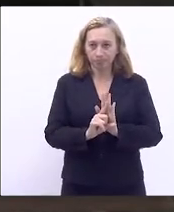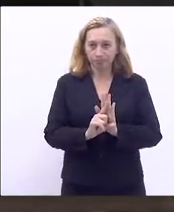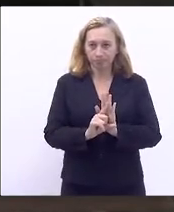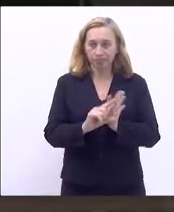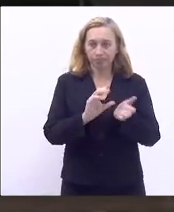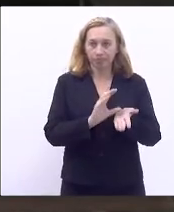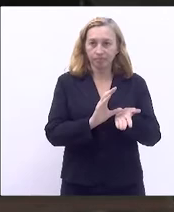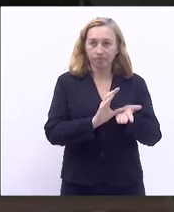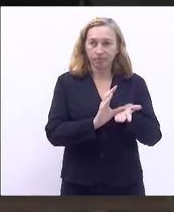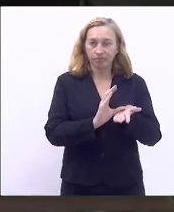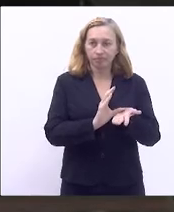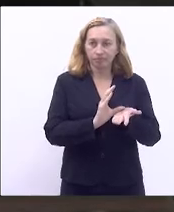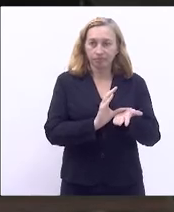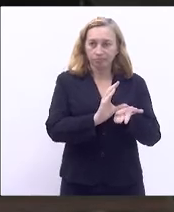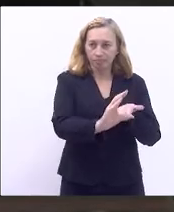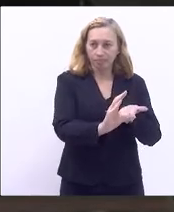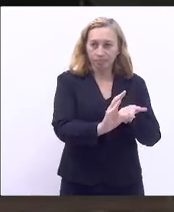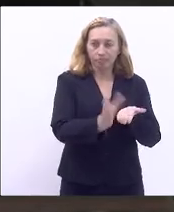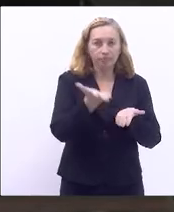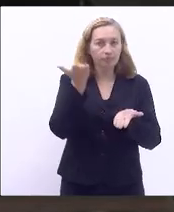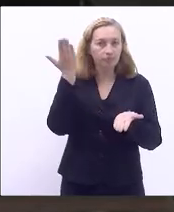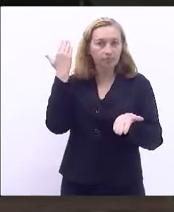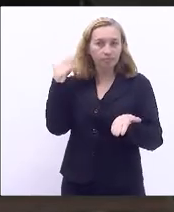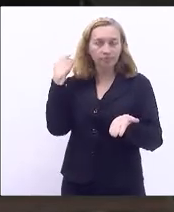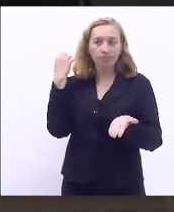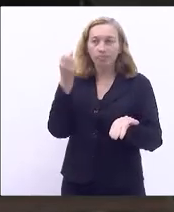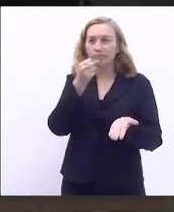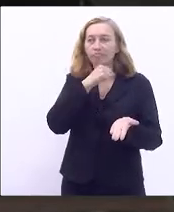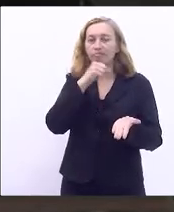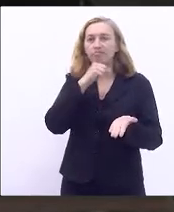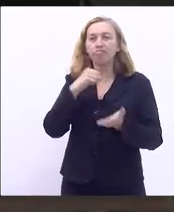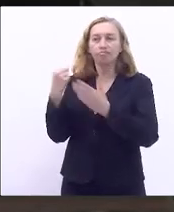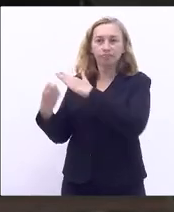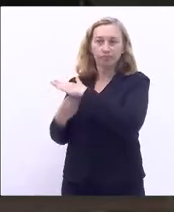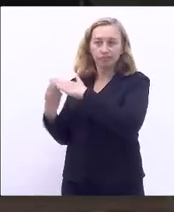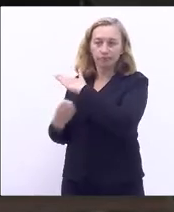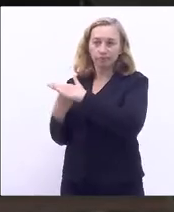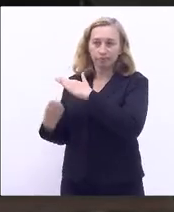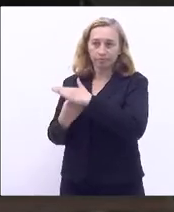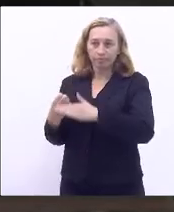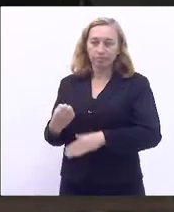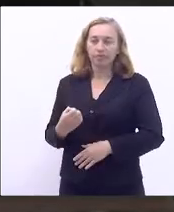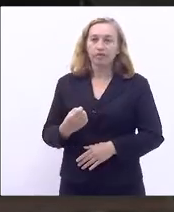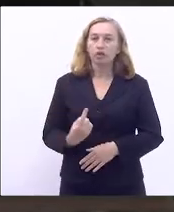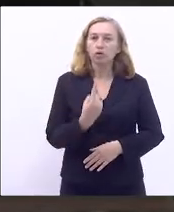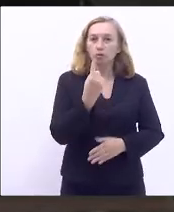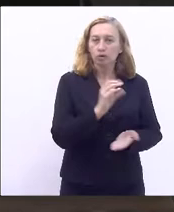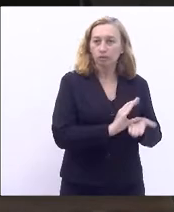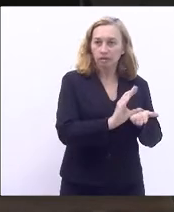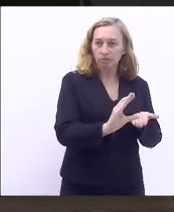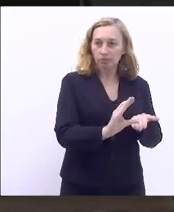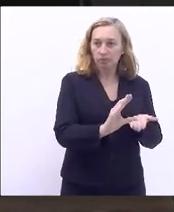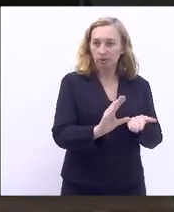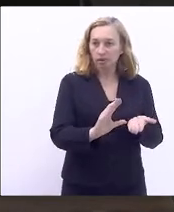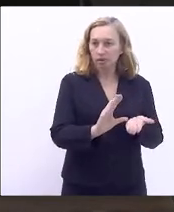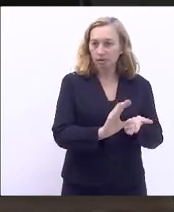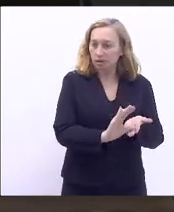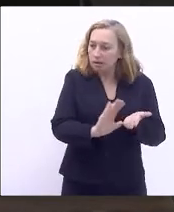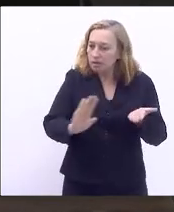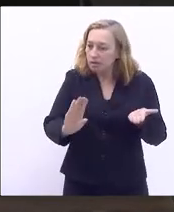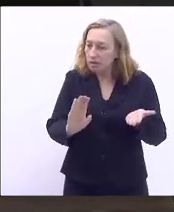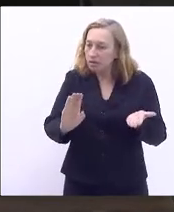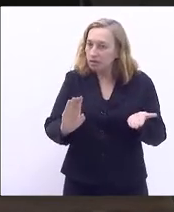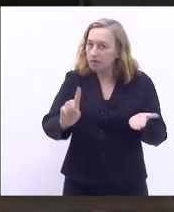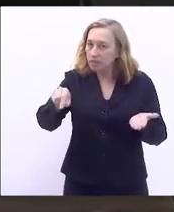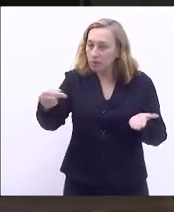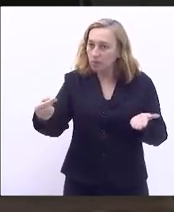atrás para a antiga siderúrgica do Atlântico, ela prevê que um benefício estendido para uma outra siderúrgica terá que